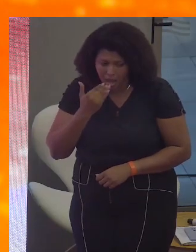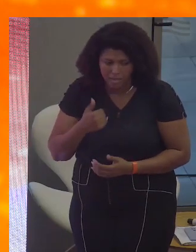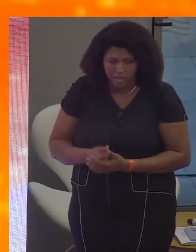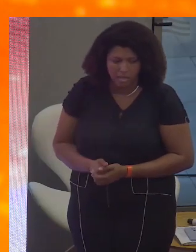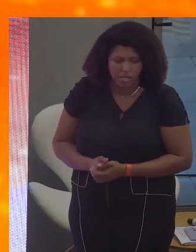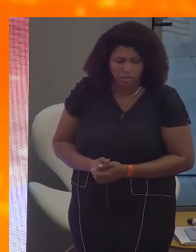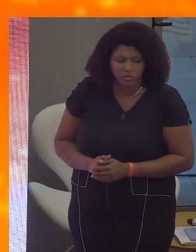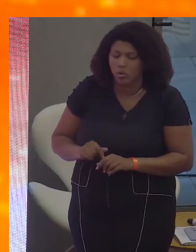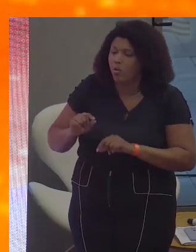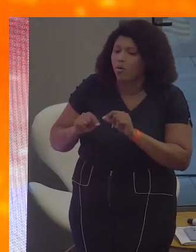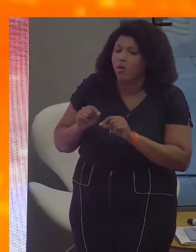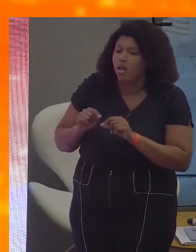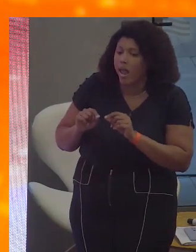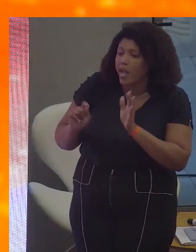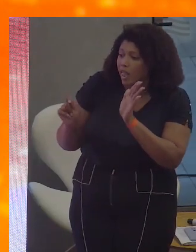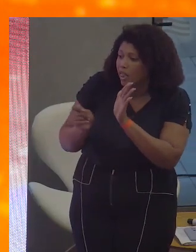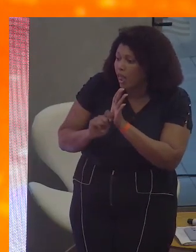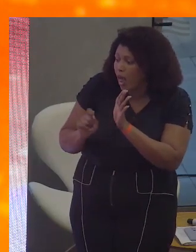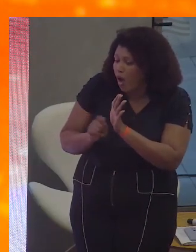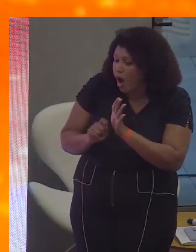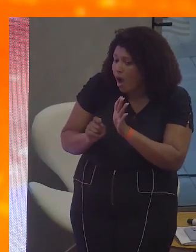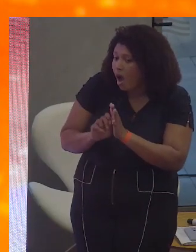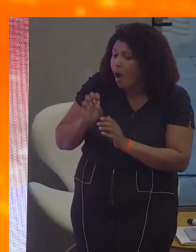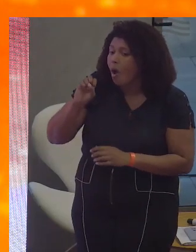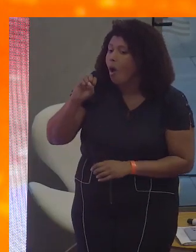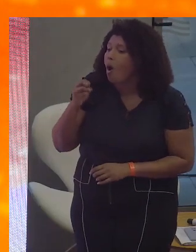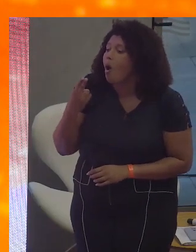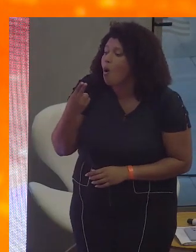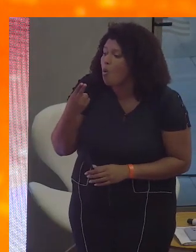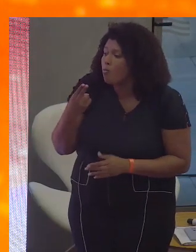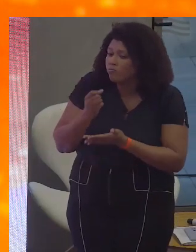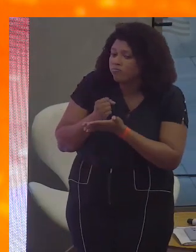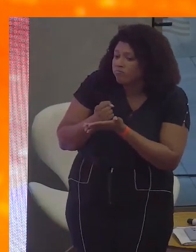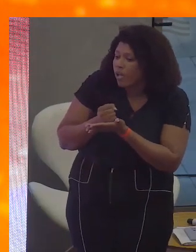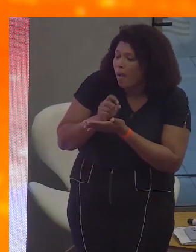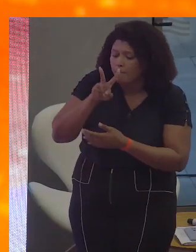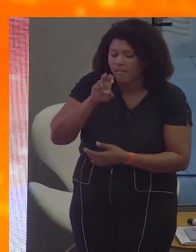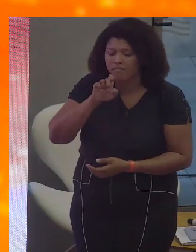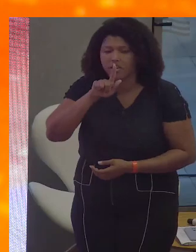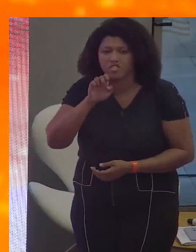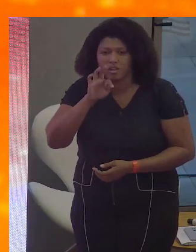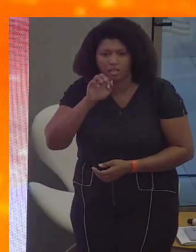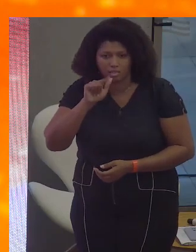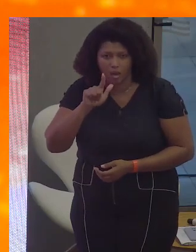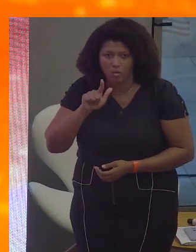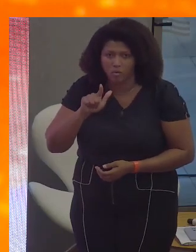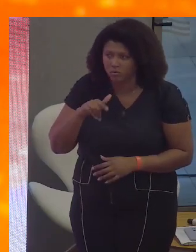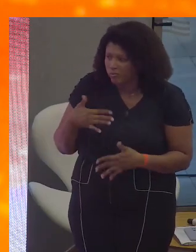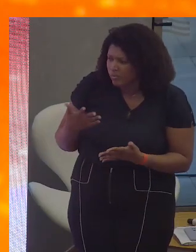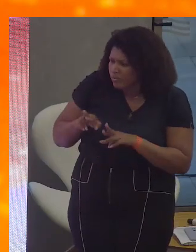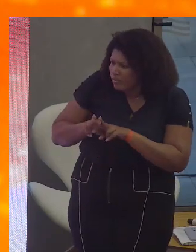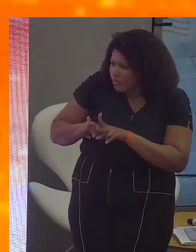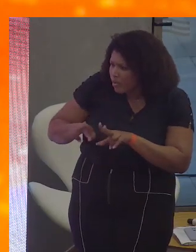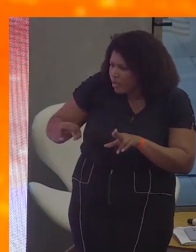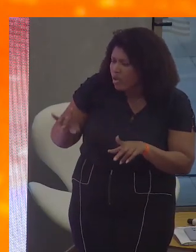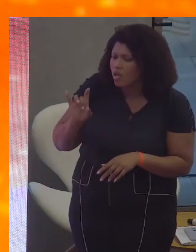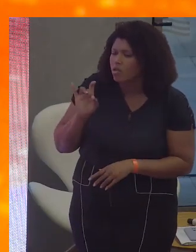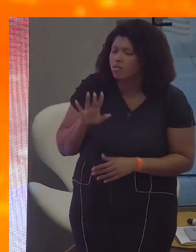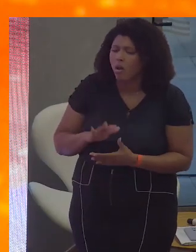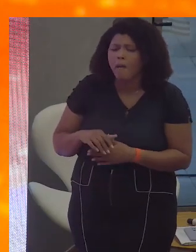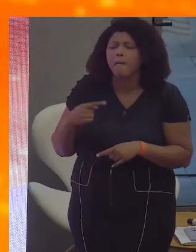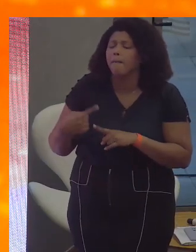sob a forma de droga ou fármaco vegetal. E os derivados ficariam somente... Porque, na